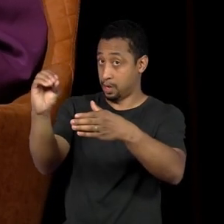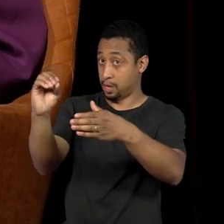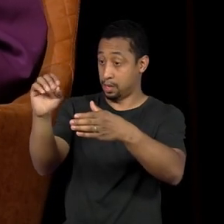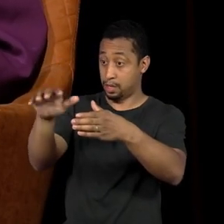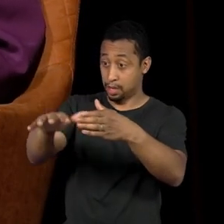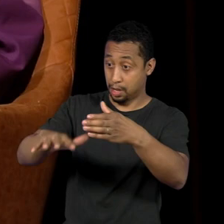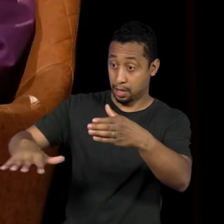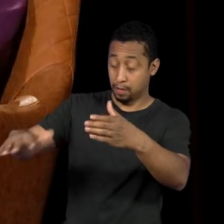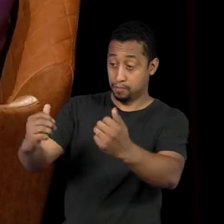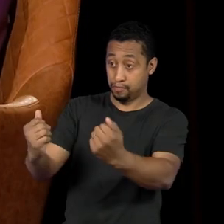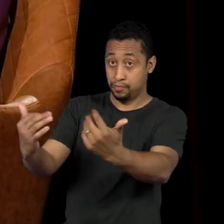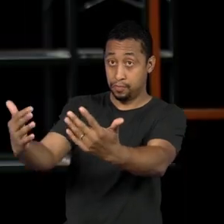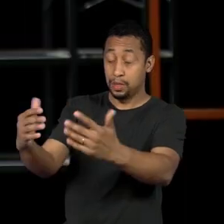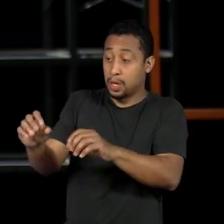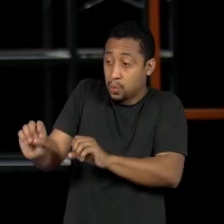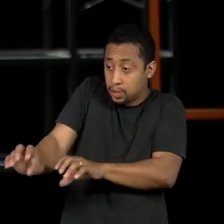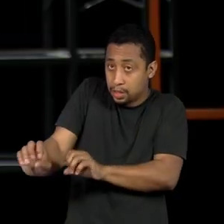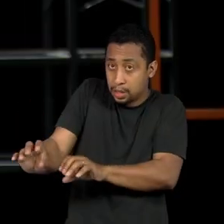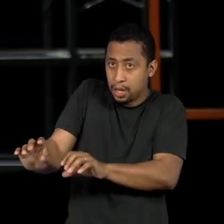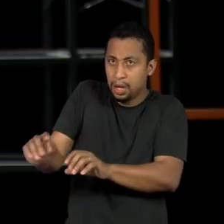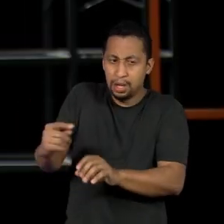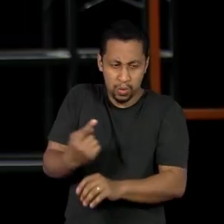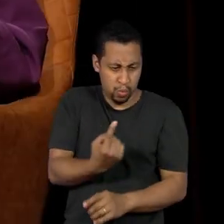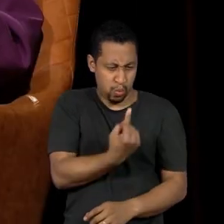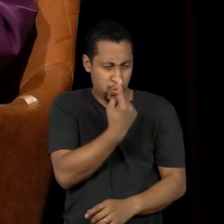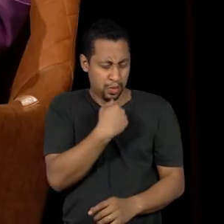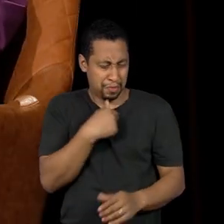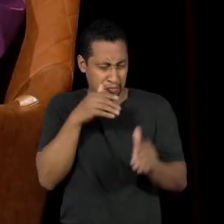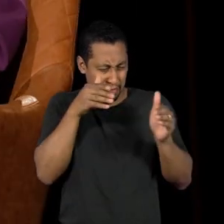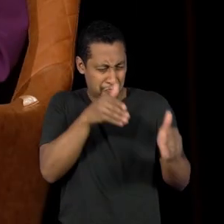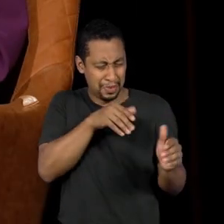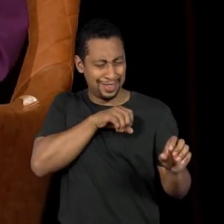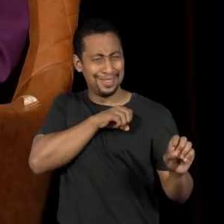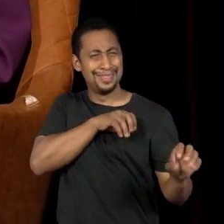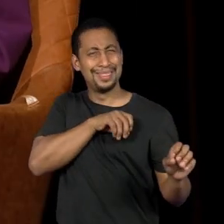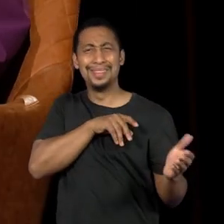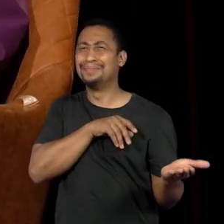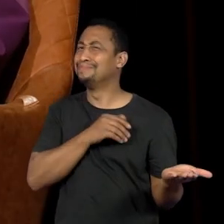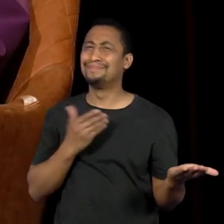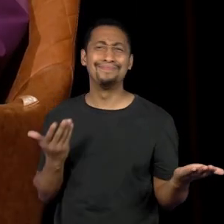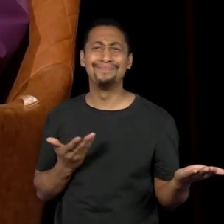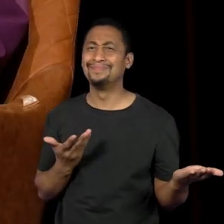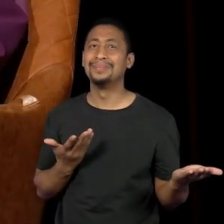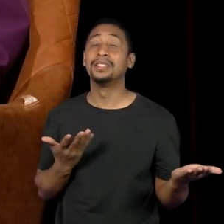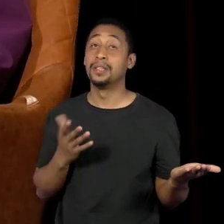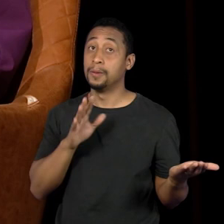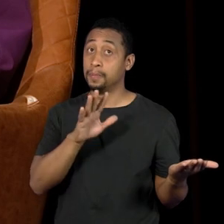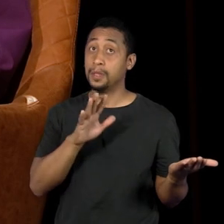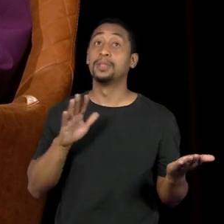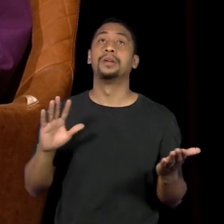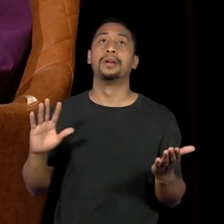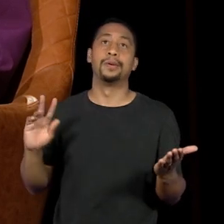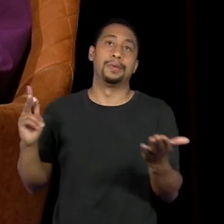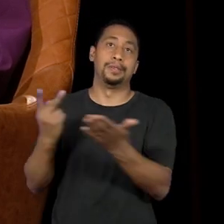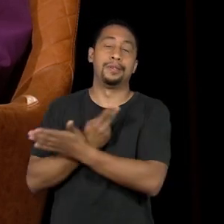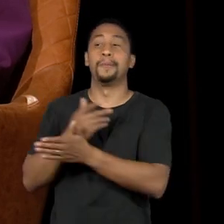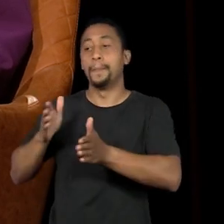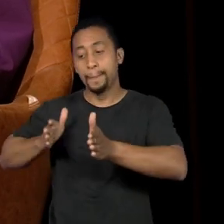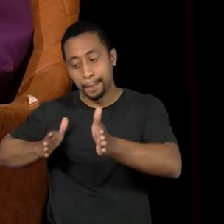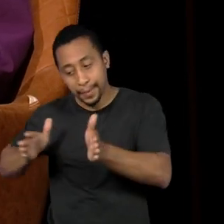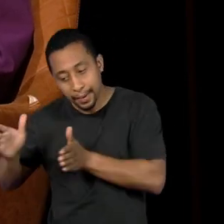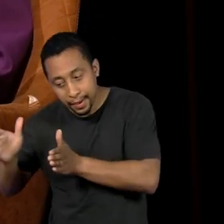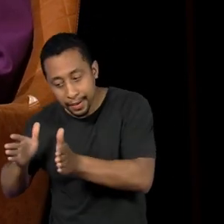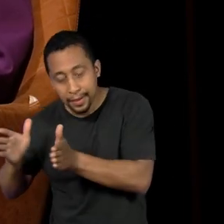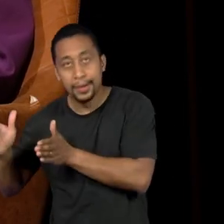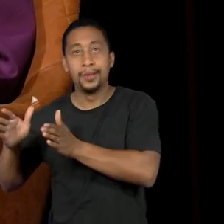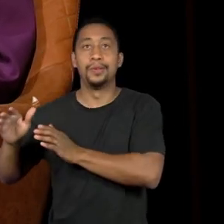eu só dava aula para ela, indiretamente. É. Né, claro. Mas, infelizmente, nessa época, eu não tinha acabado de dar o curso ainda, meu pai